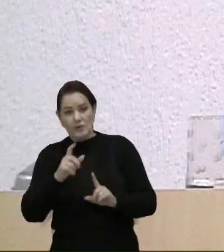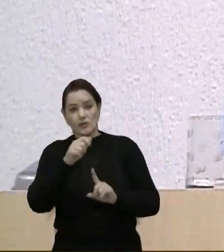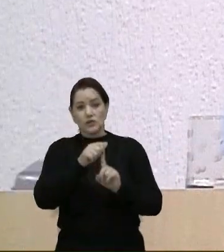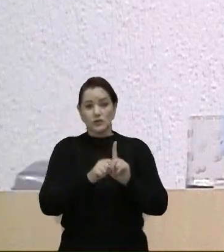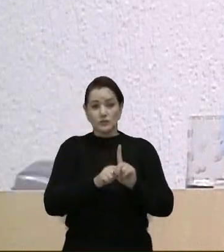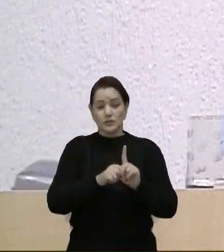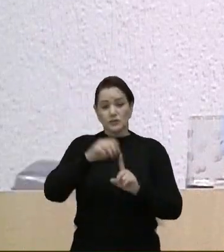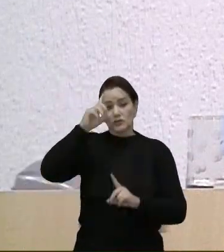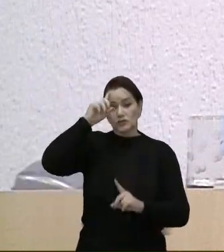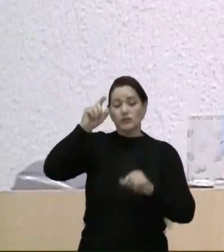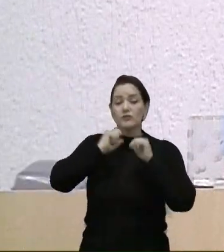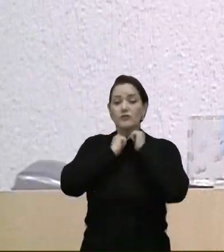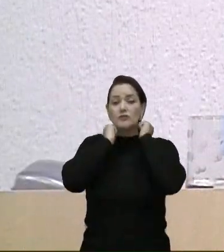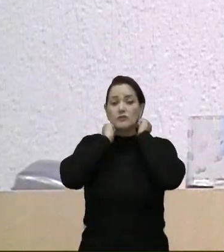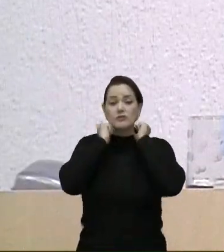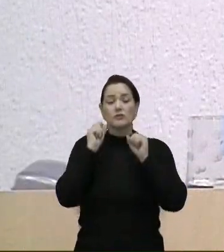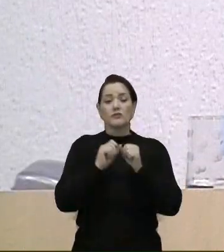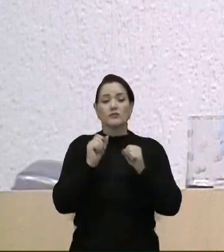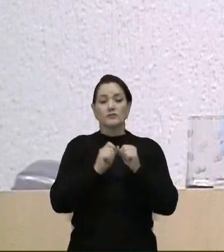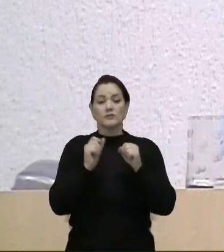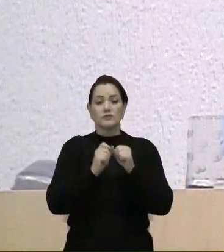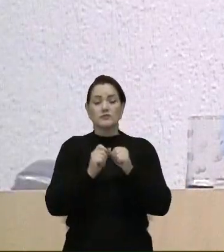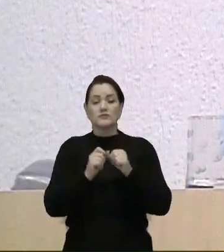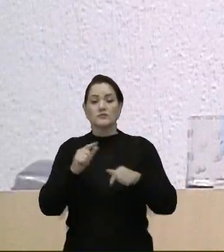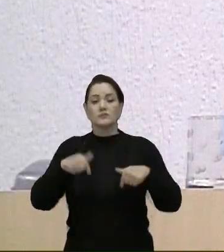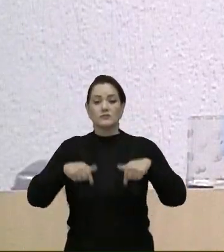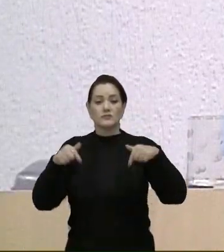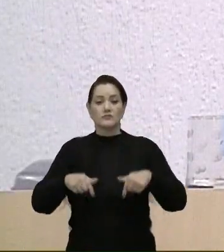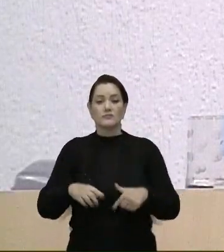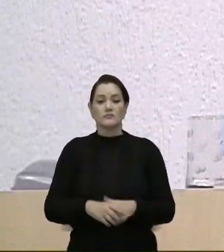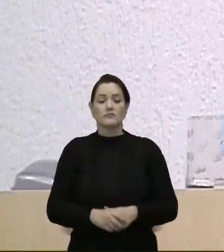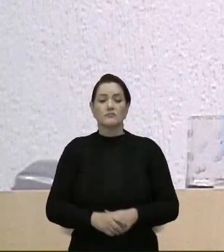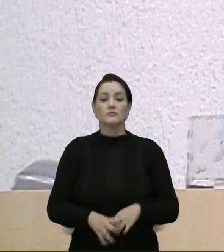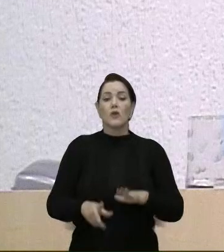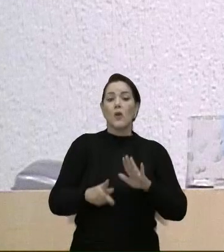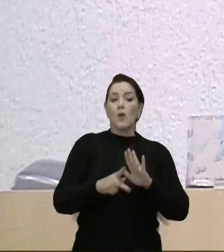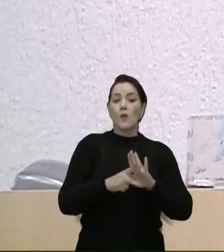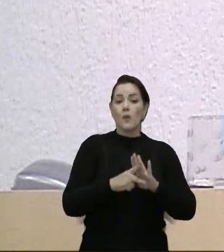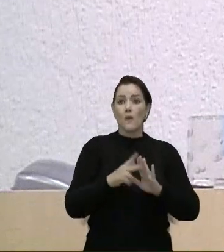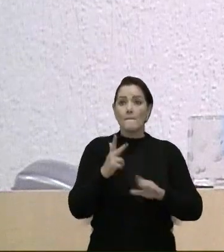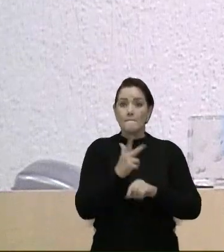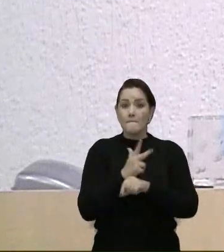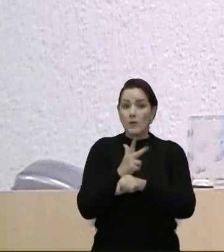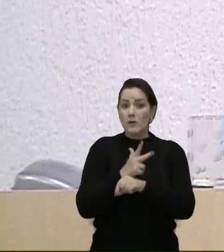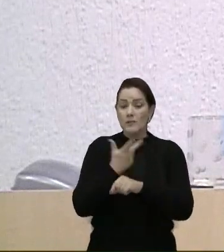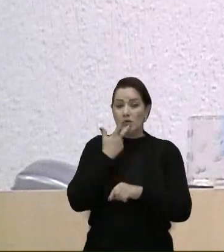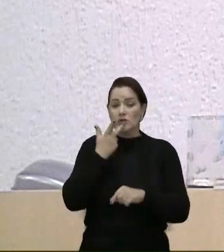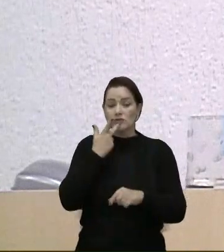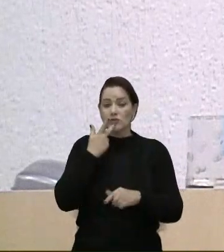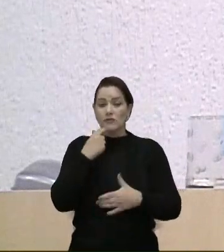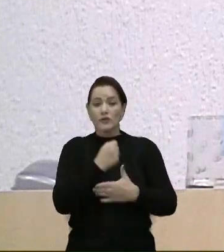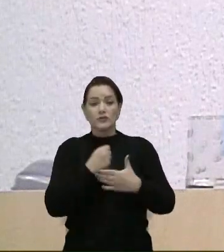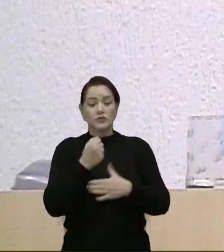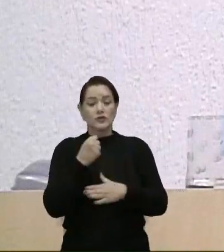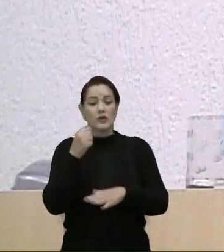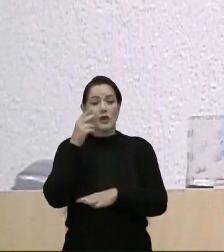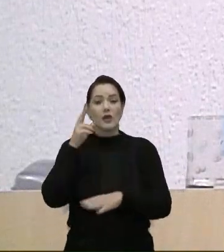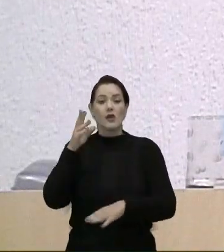Dia do Garçom, ele lá, ele falou assim, Jairo, vamos criar aqui um programa de gastronomia e hotelaria